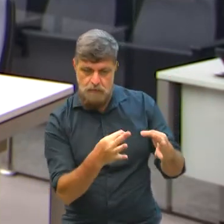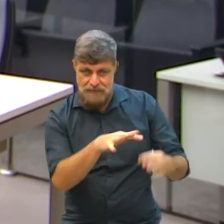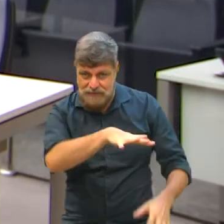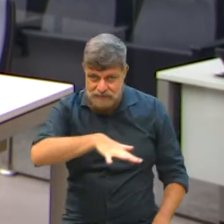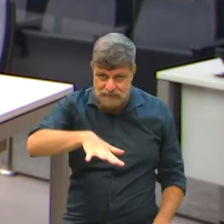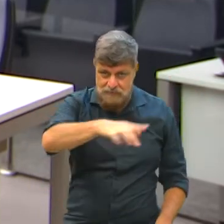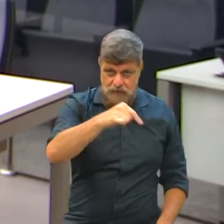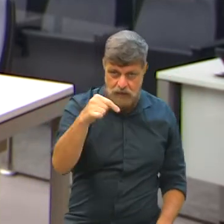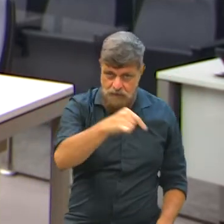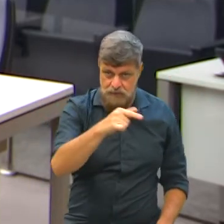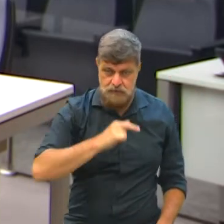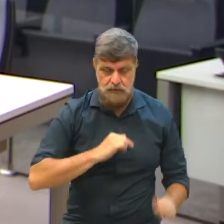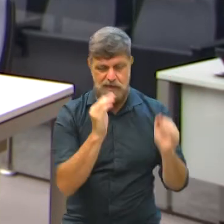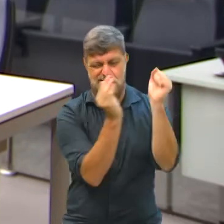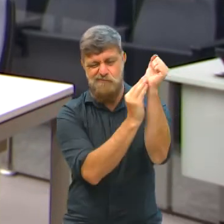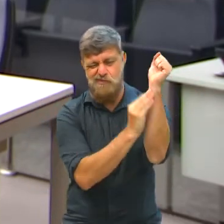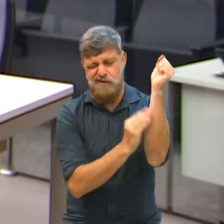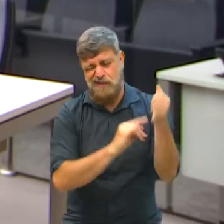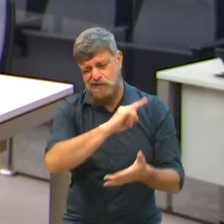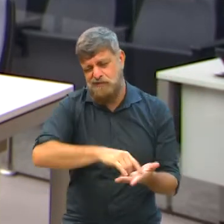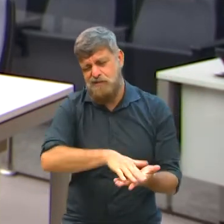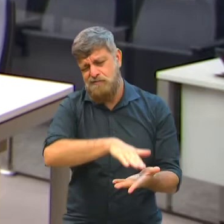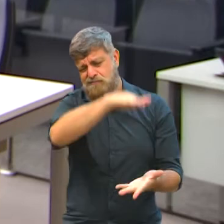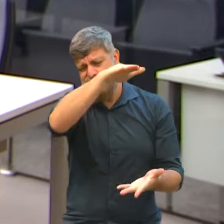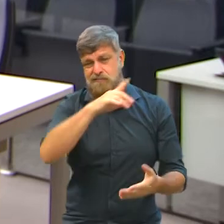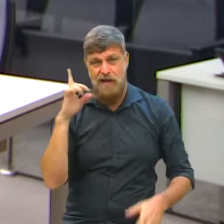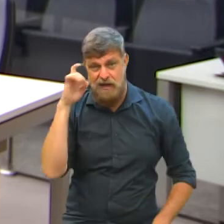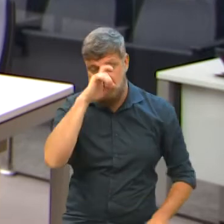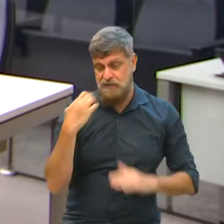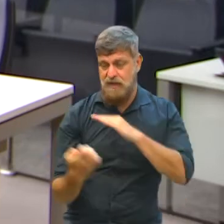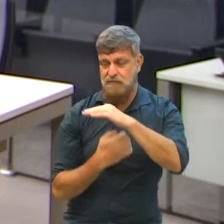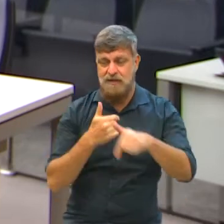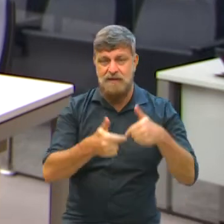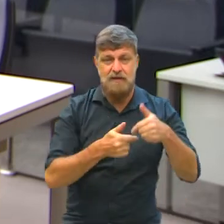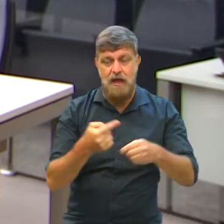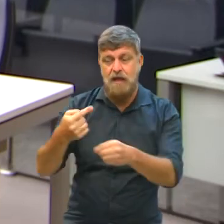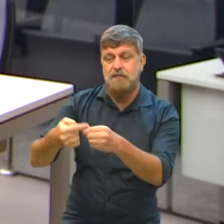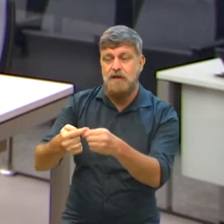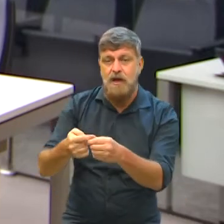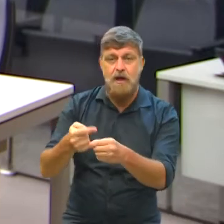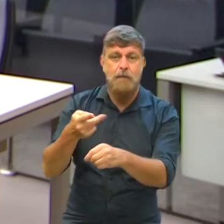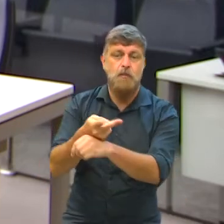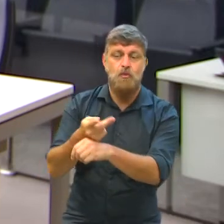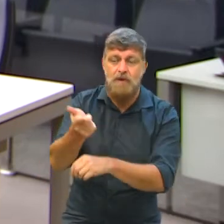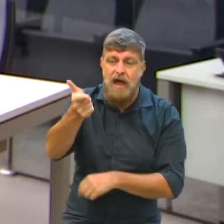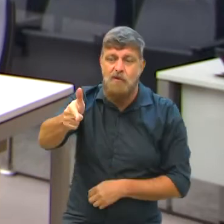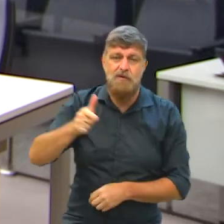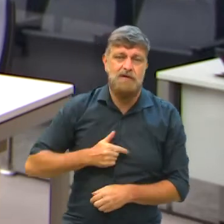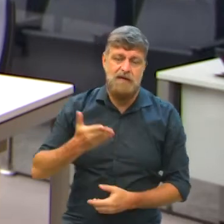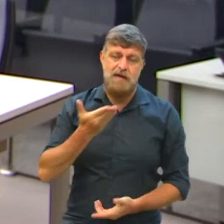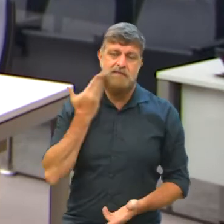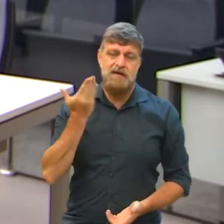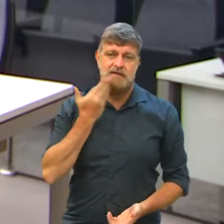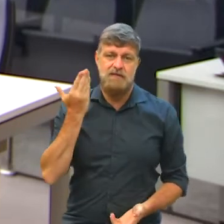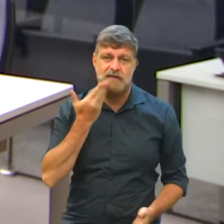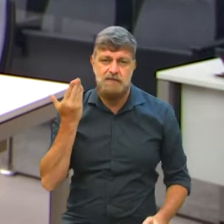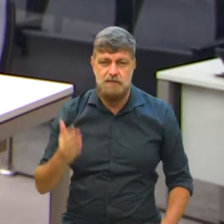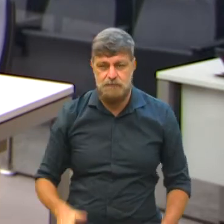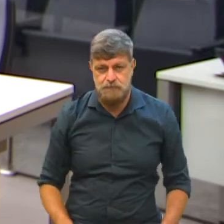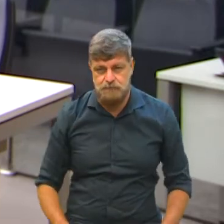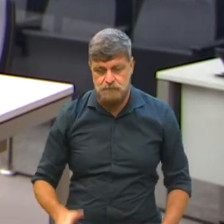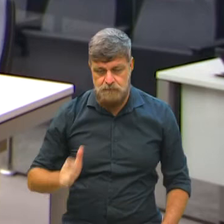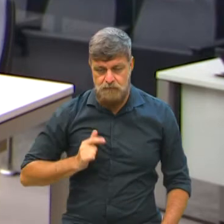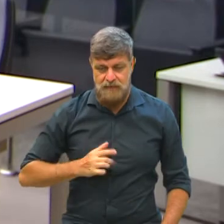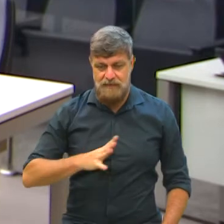se o ambiente for Ok altamente por o clássico Edifício pelas empresas trabalhar elas vão procurar outros municípios onde não existe essas